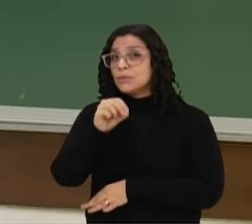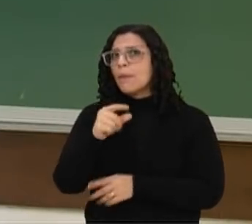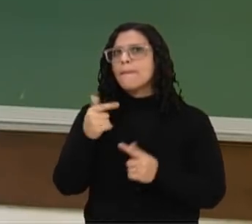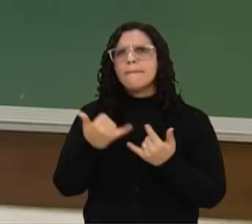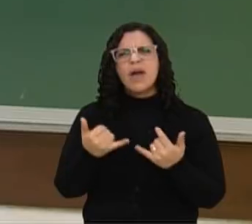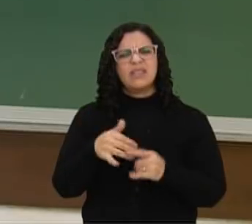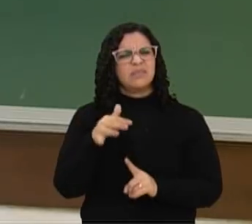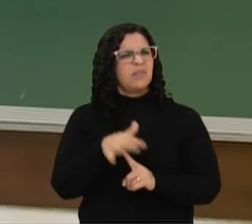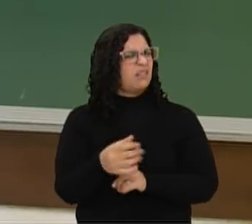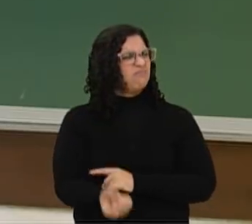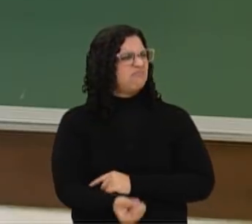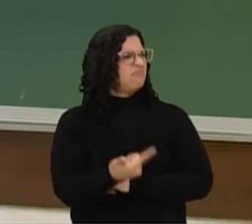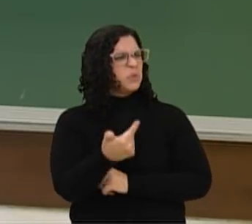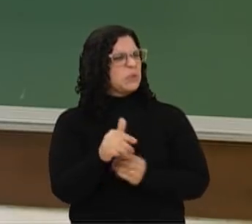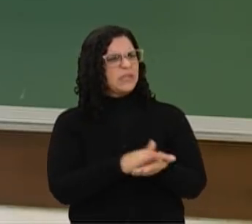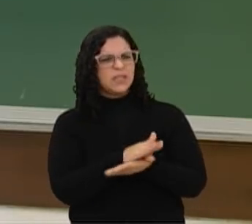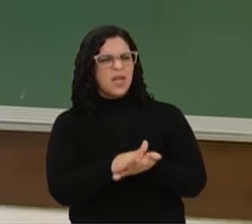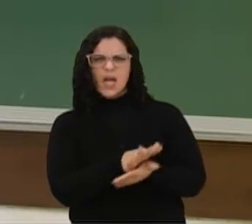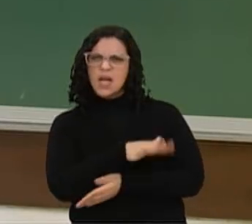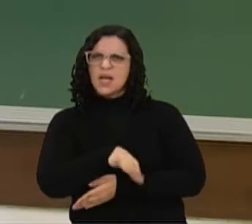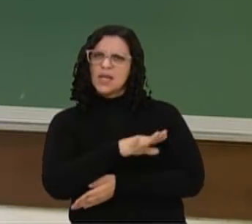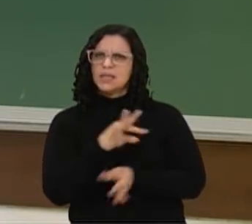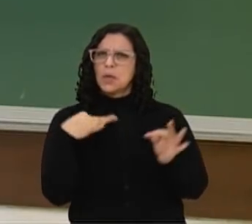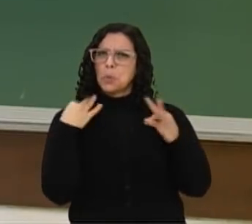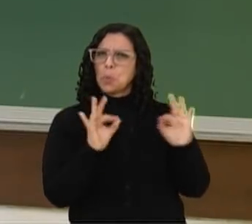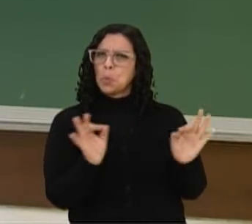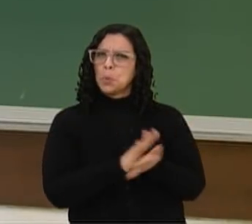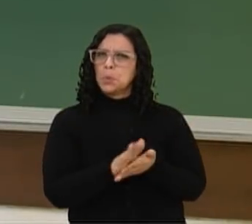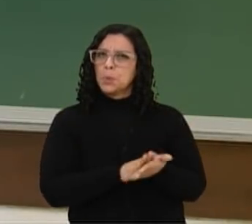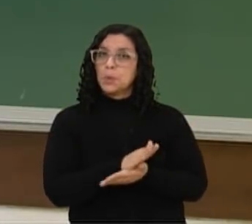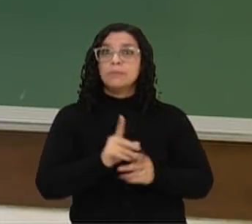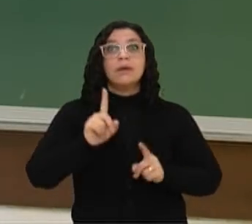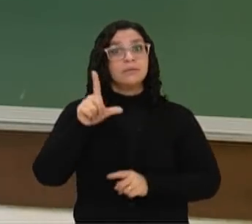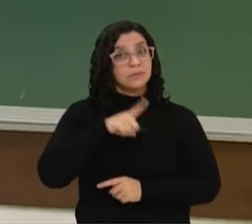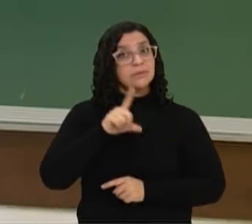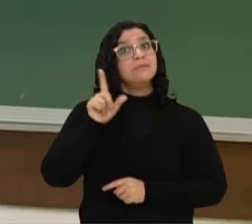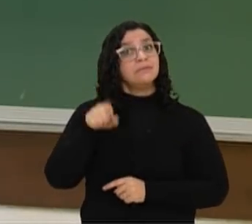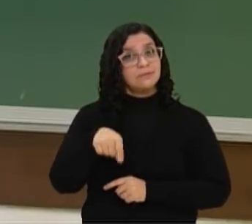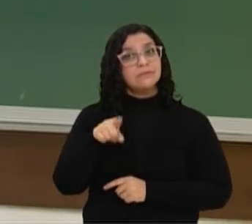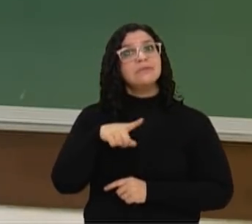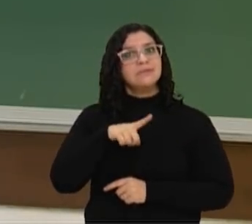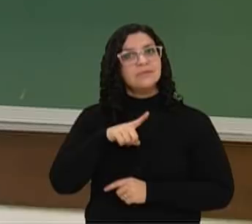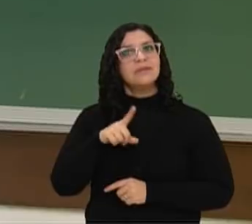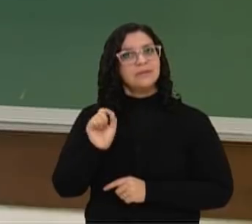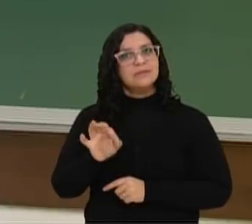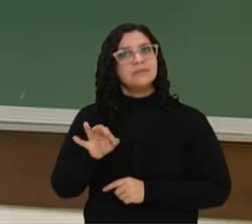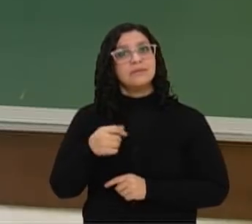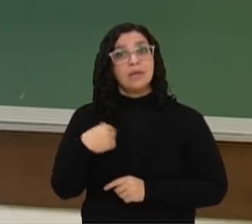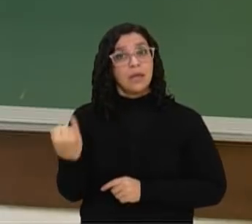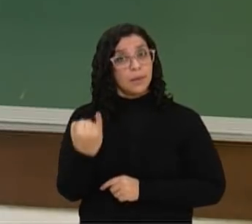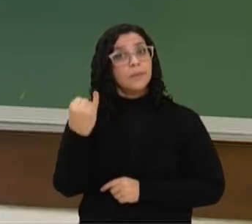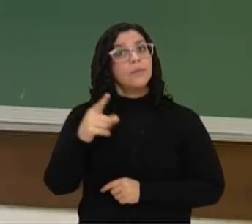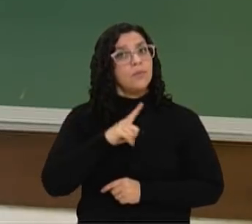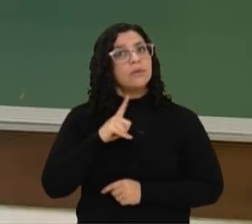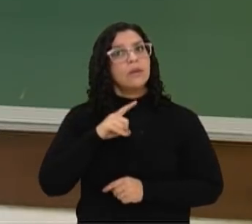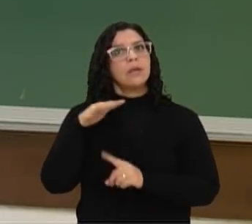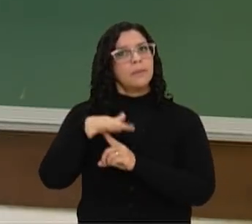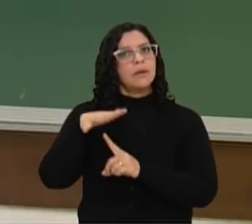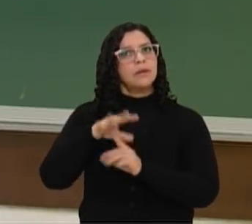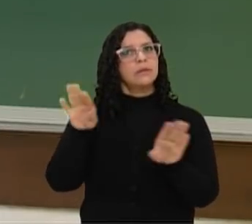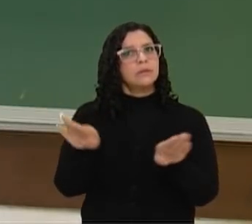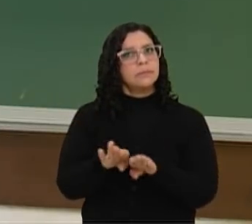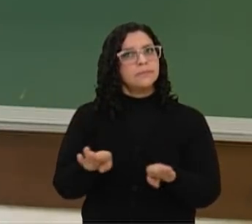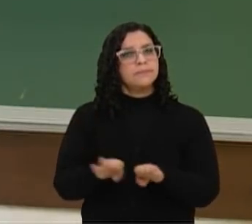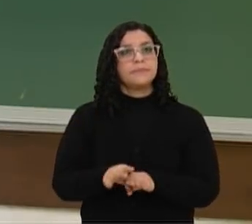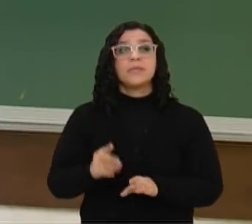estado não tem tanta importância no turismo, mas a gente vai ver que é bem significativo para o nosso estado